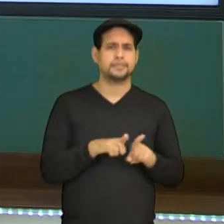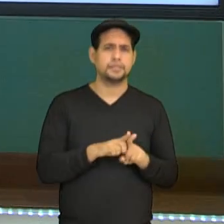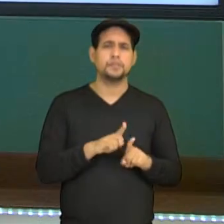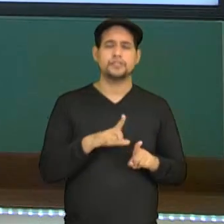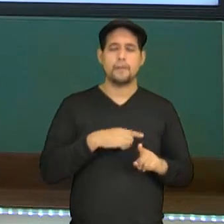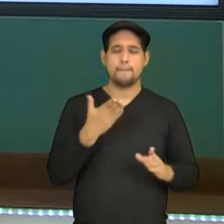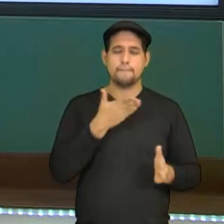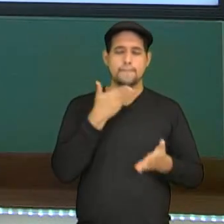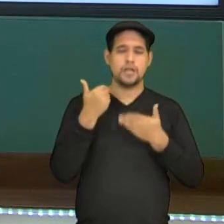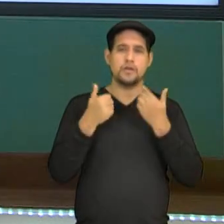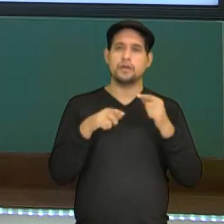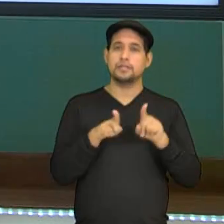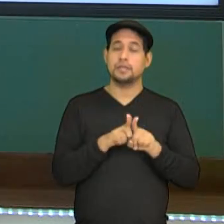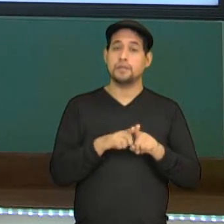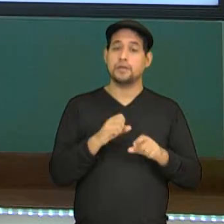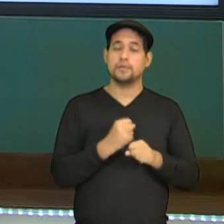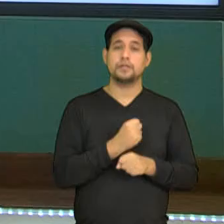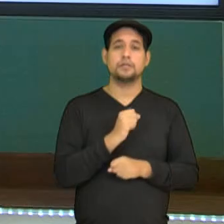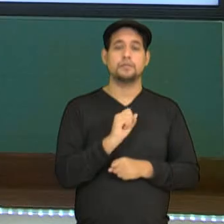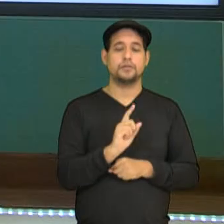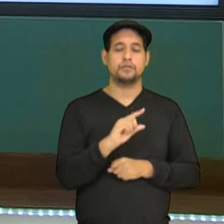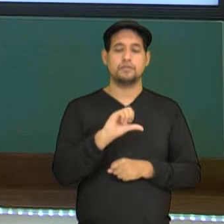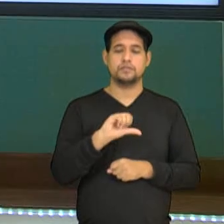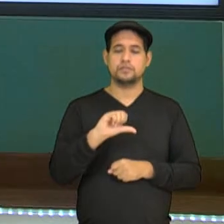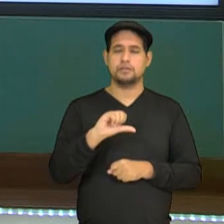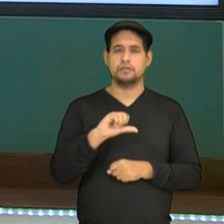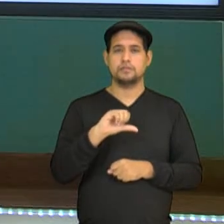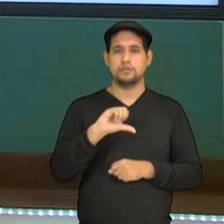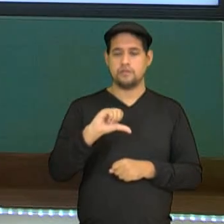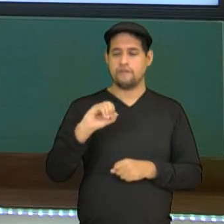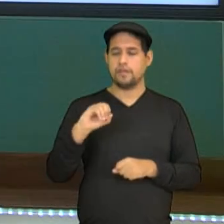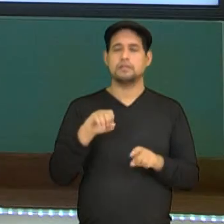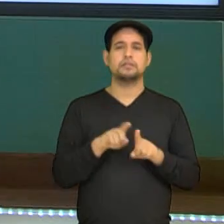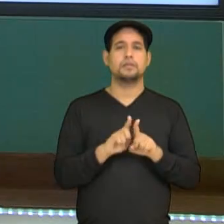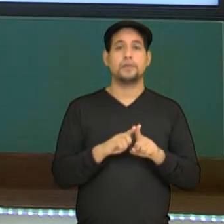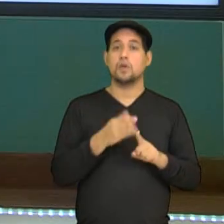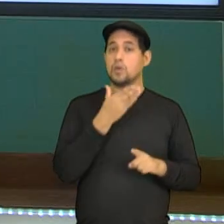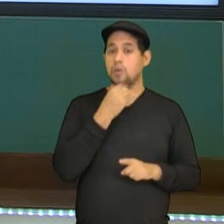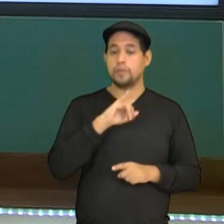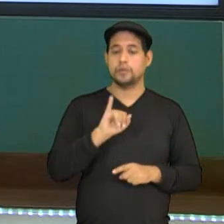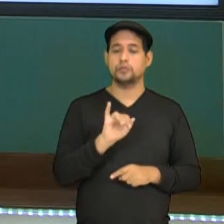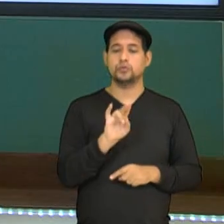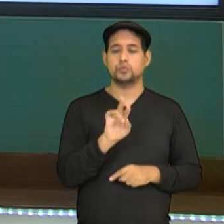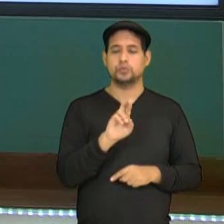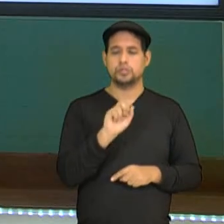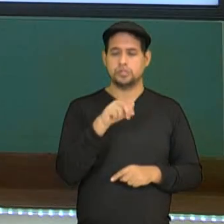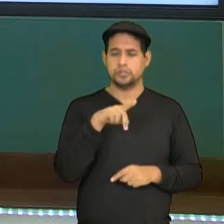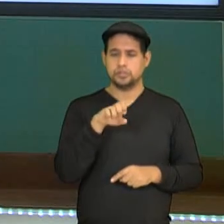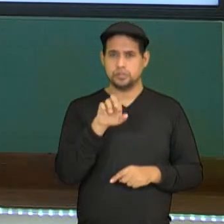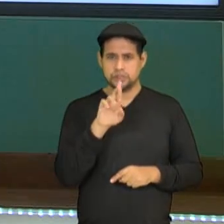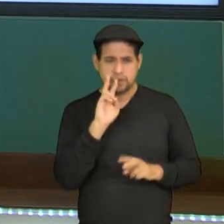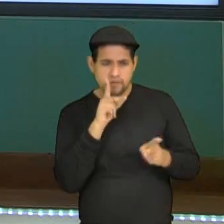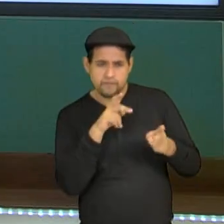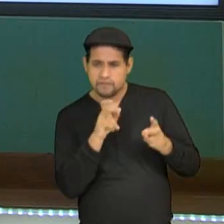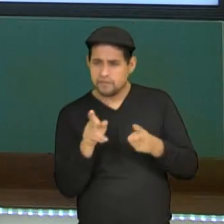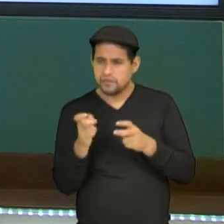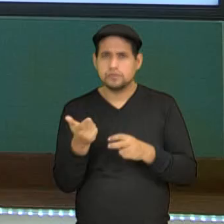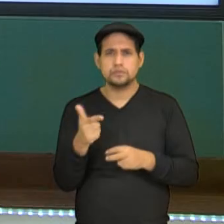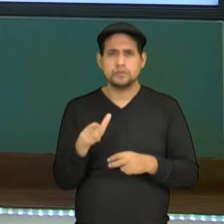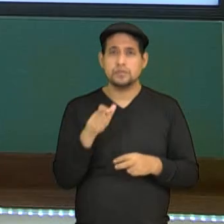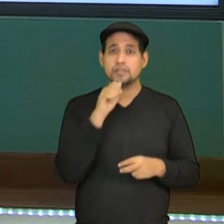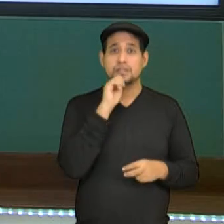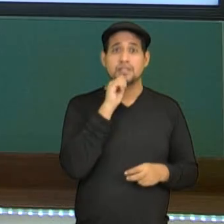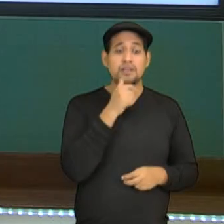foi melhorado quando, em 1990, Jurandir Ross reanalisou e identificou